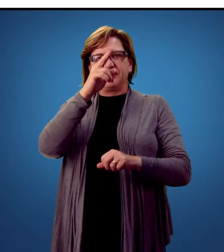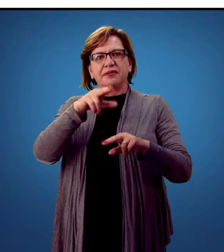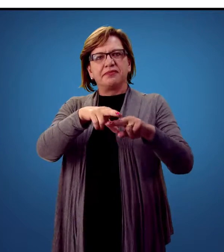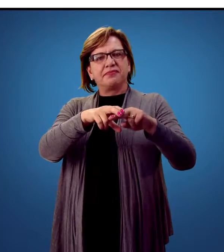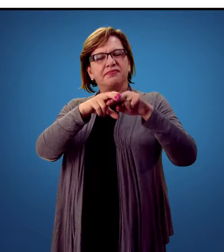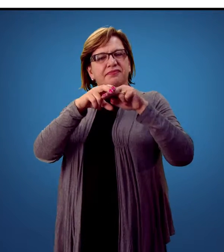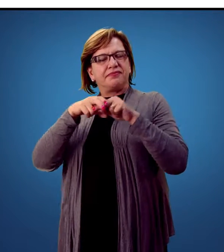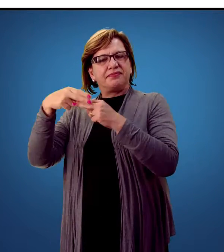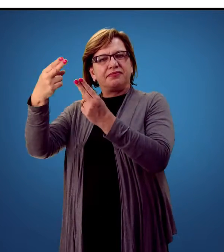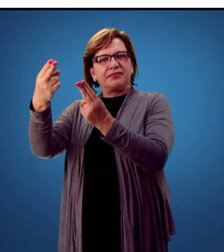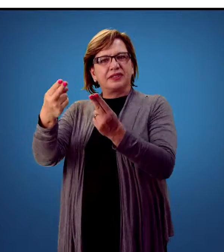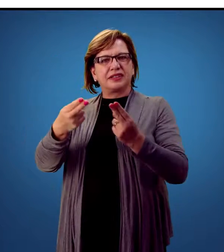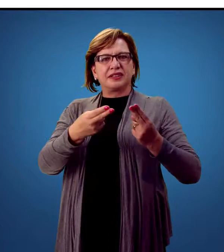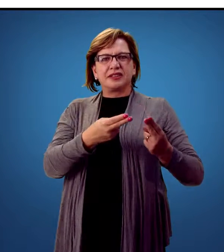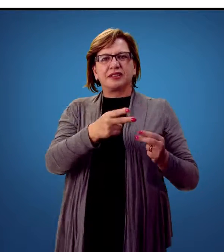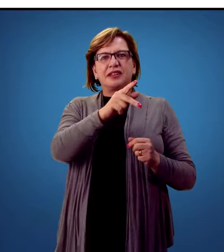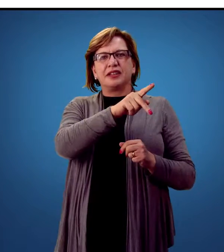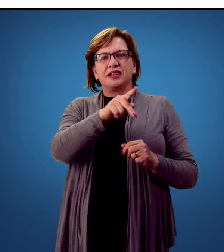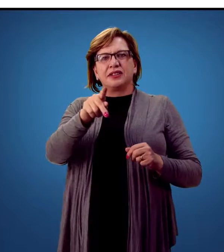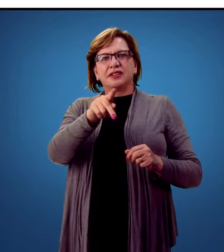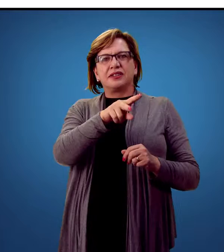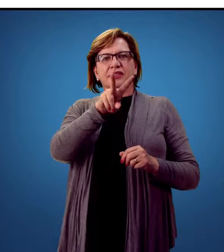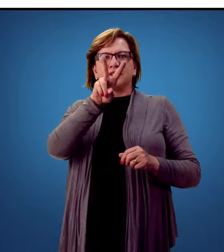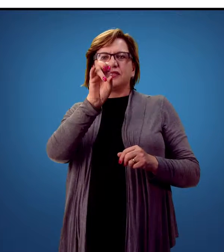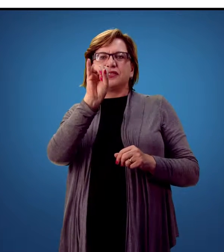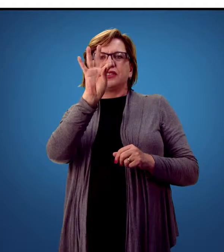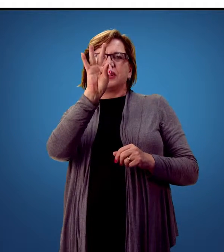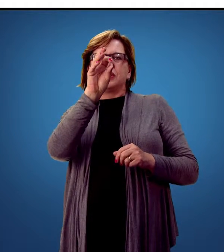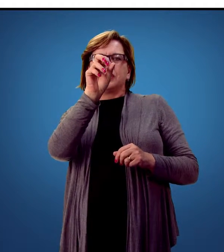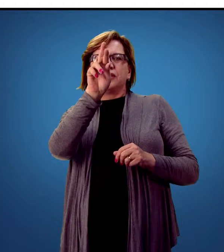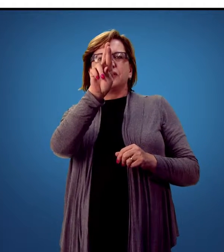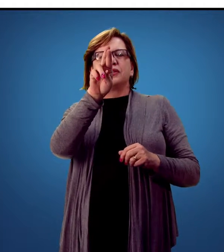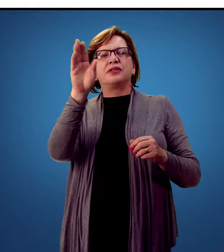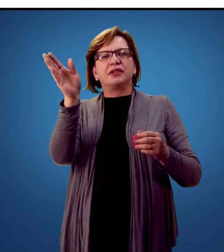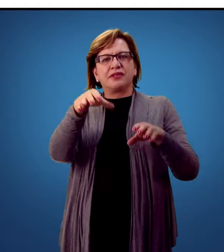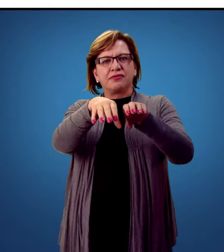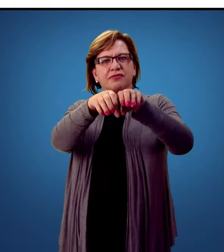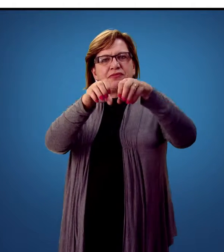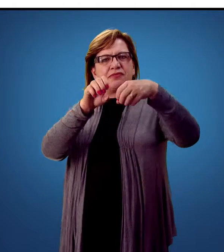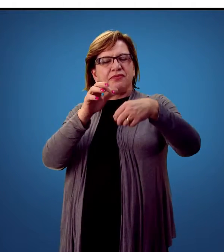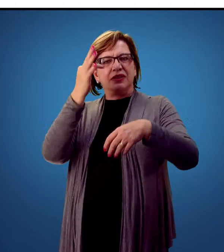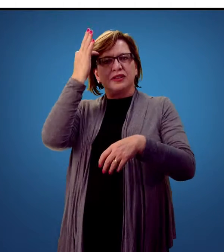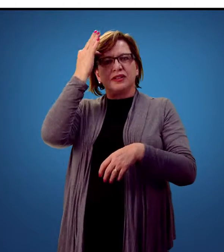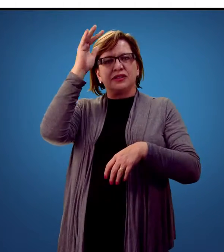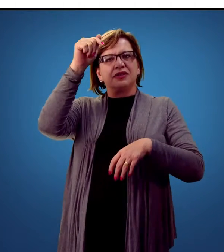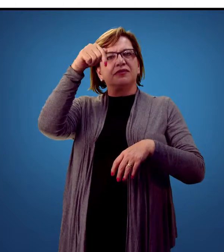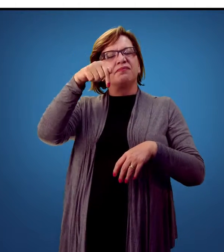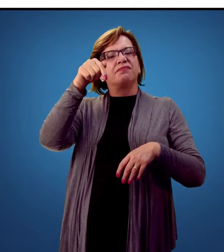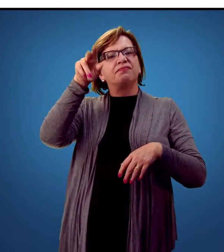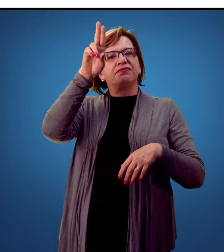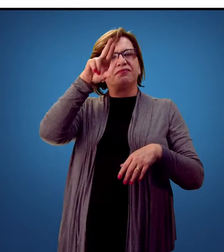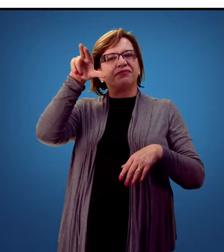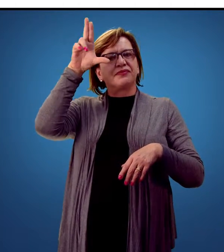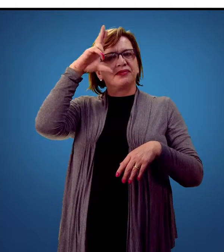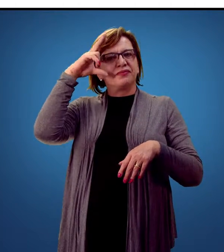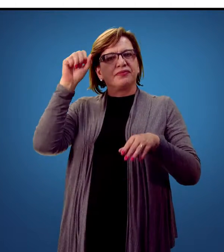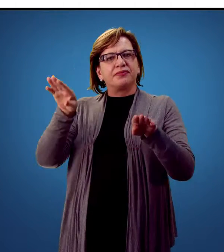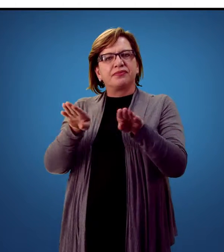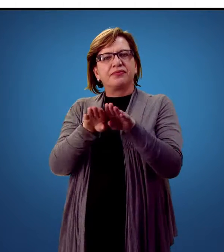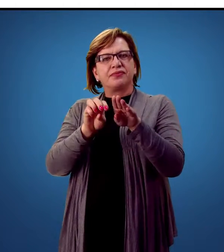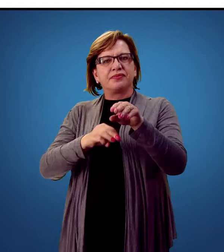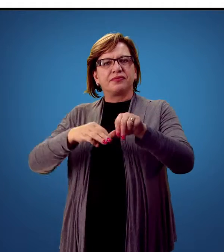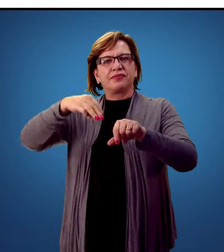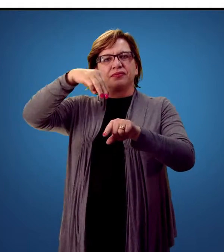isso convidamos aqui o professor vitor gibosky ele que é formado em filosofia pela unicentro e mestre